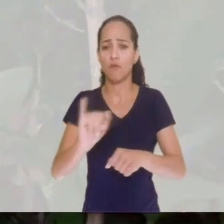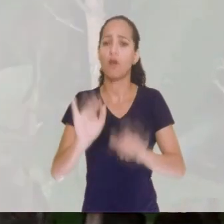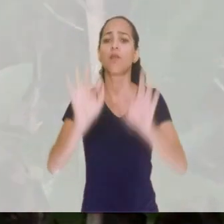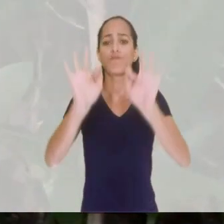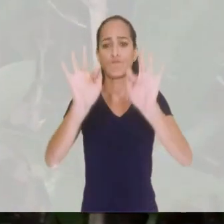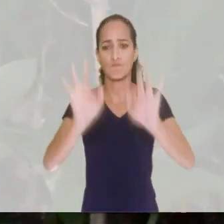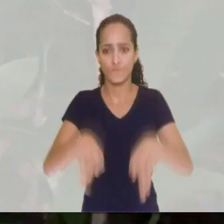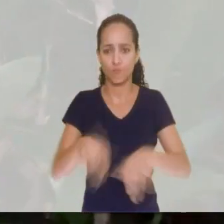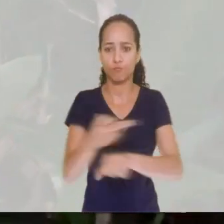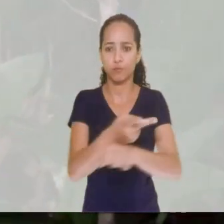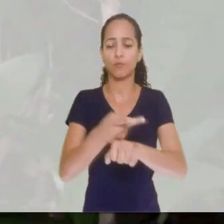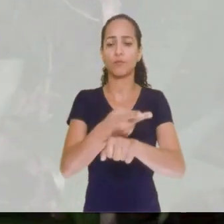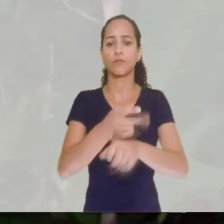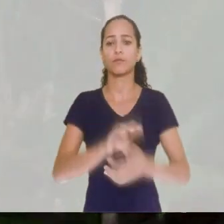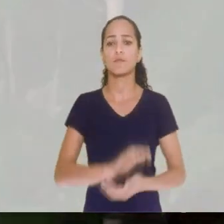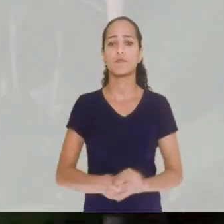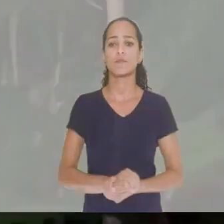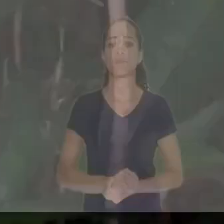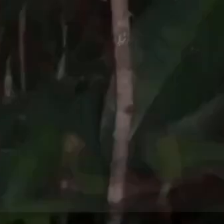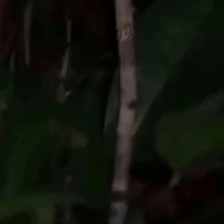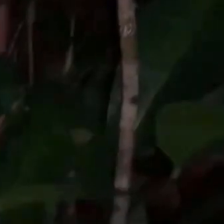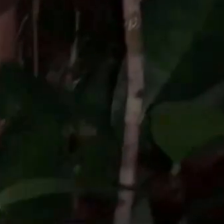mas estamos encerrando as buscas já.